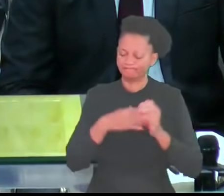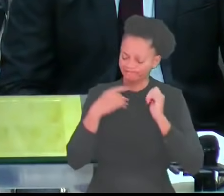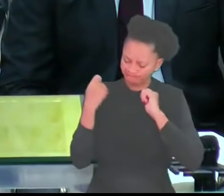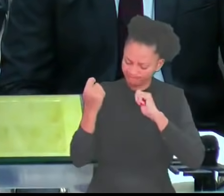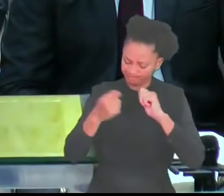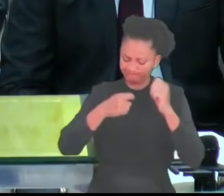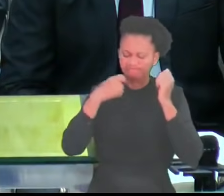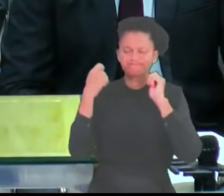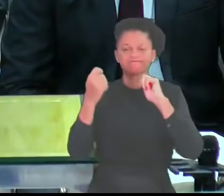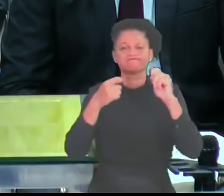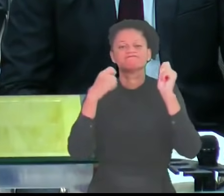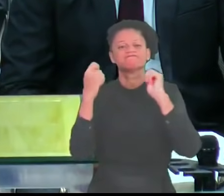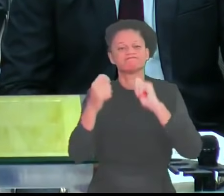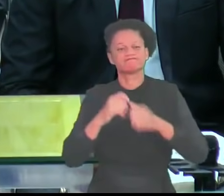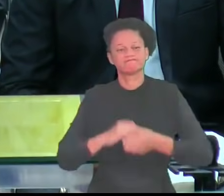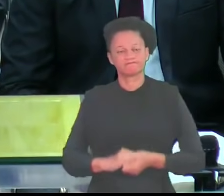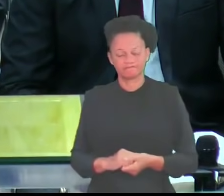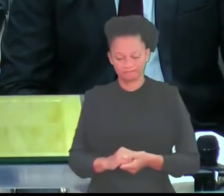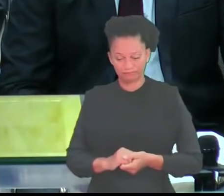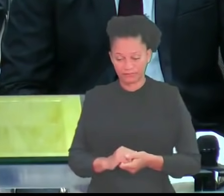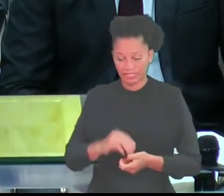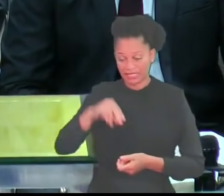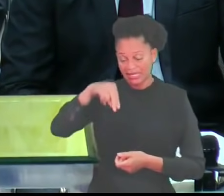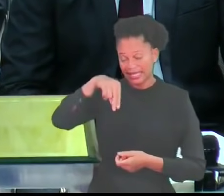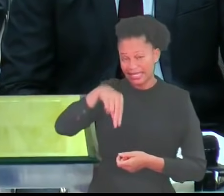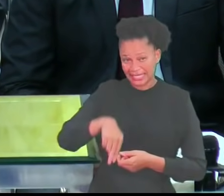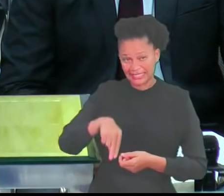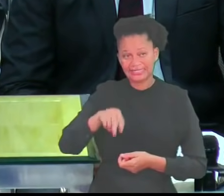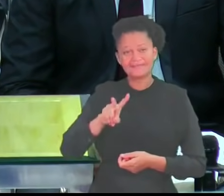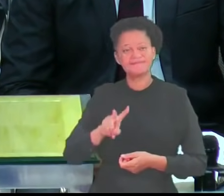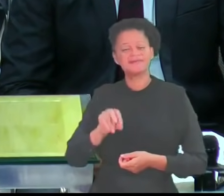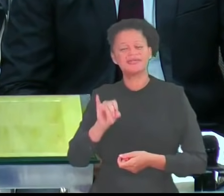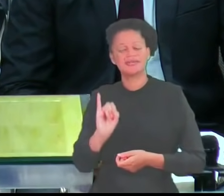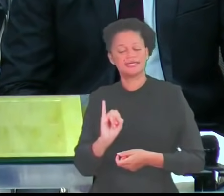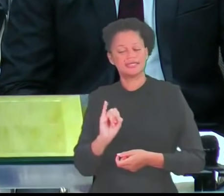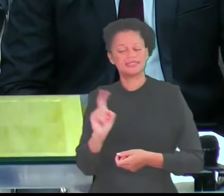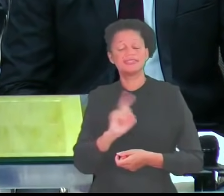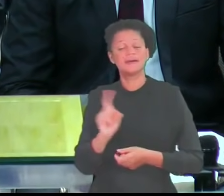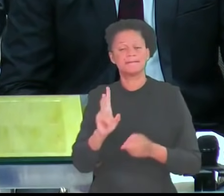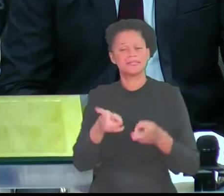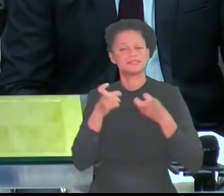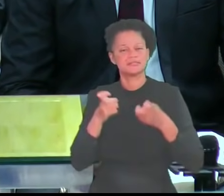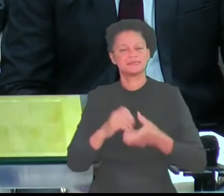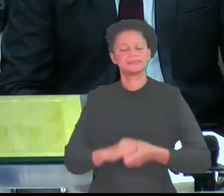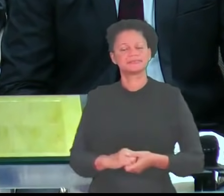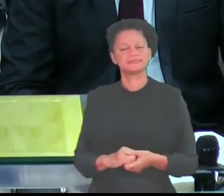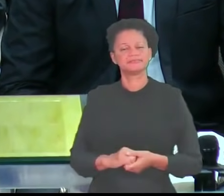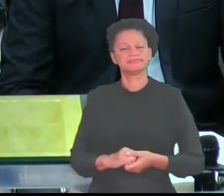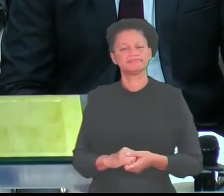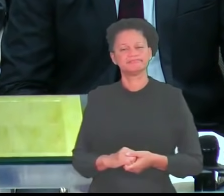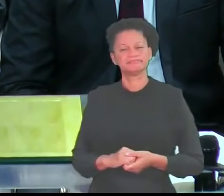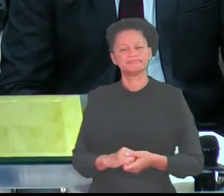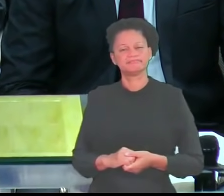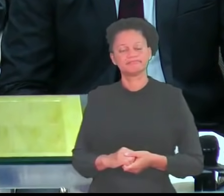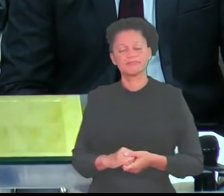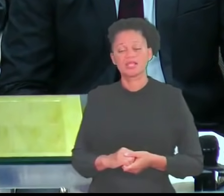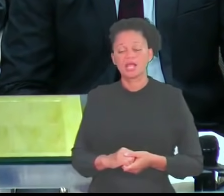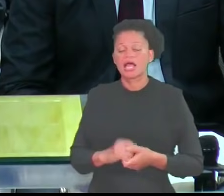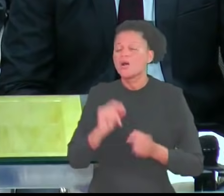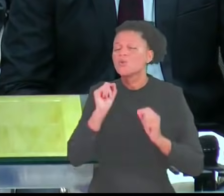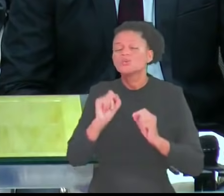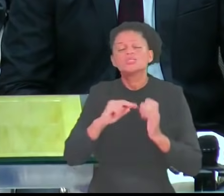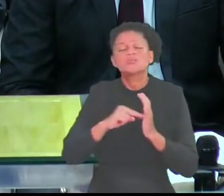Aleluia. Na NVI diz: não percebo. Glória a Deus. É o